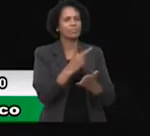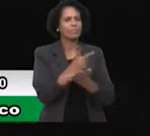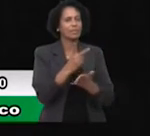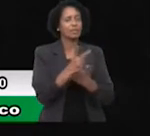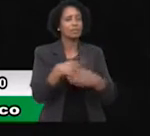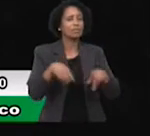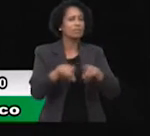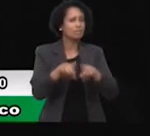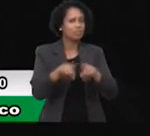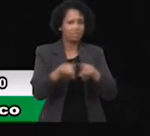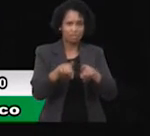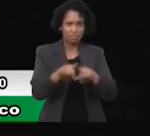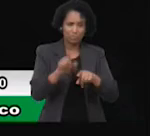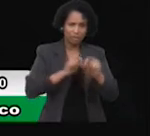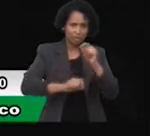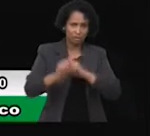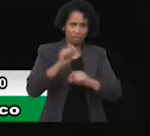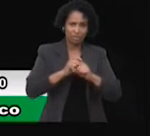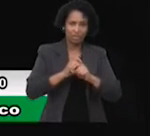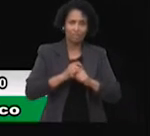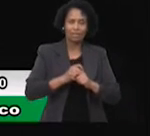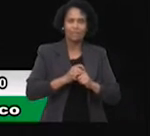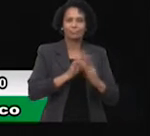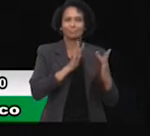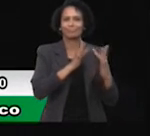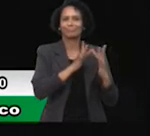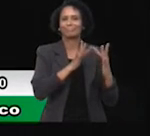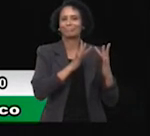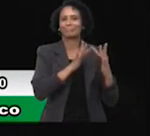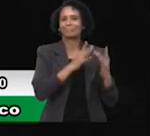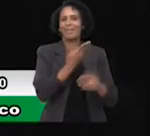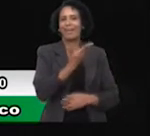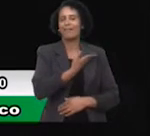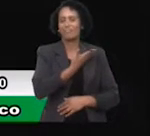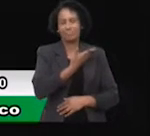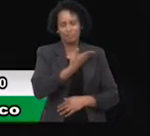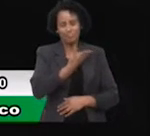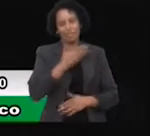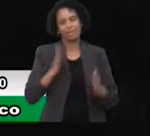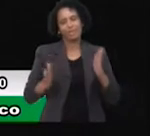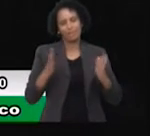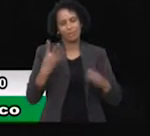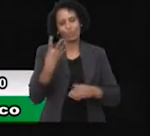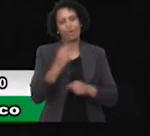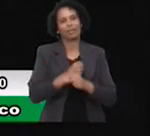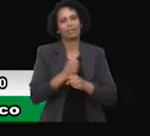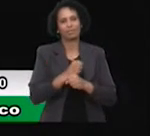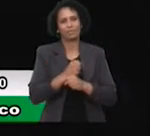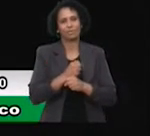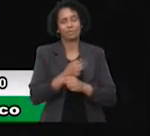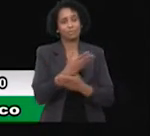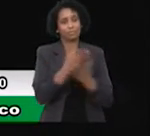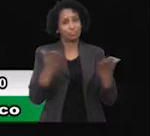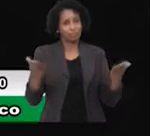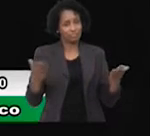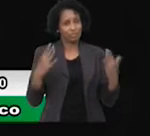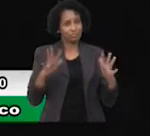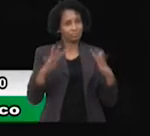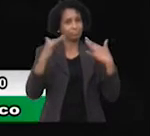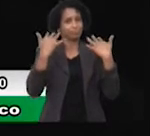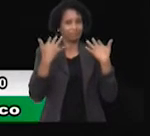acabou nascendo mesmo uma amizade desse período. Isso fica para quem está assistindo a sessão, que o que